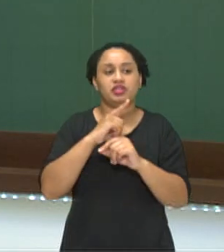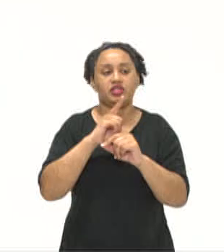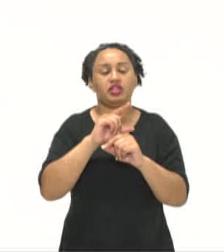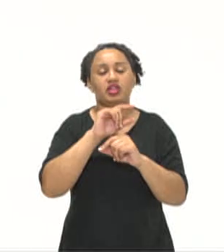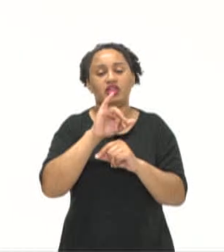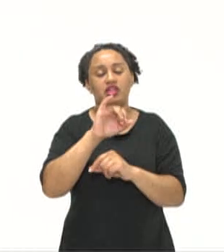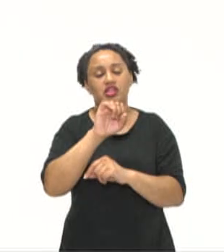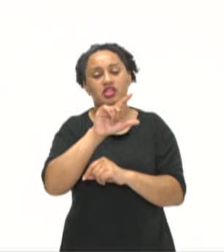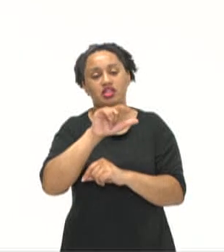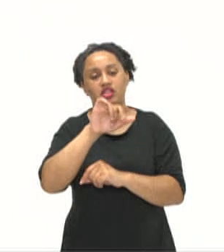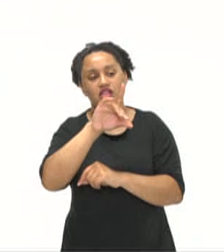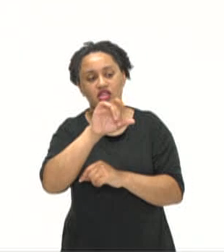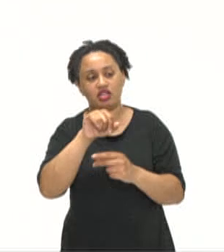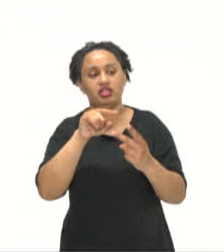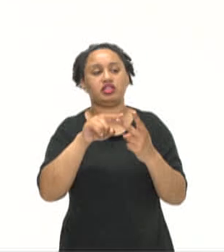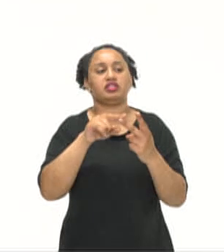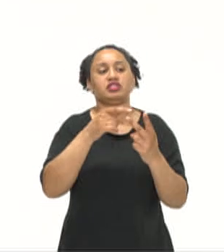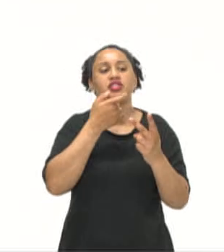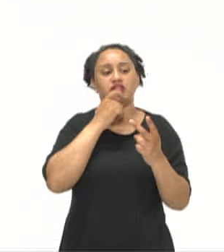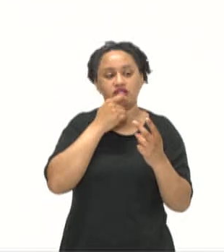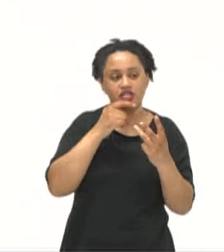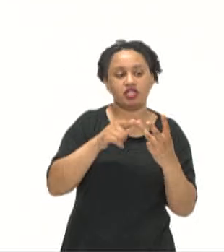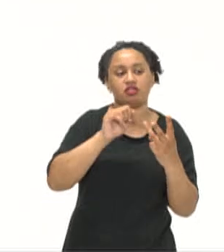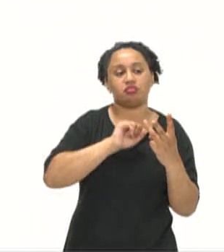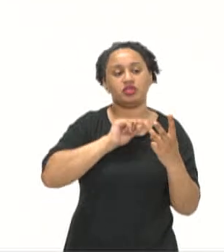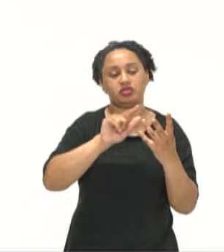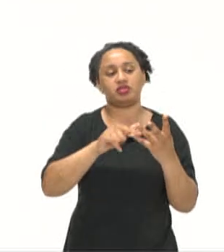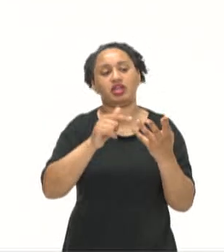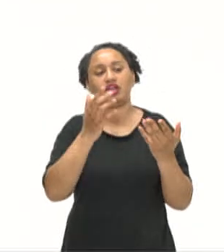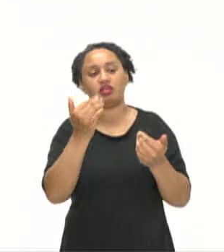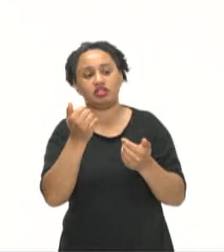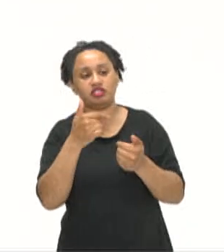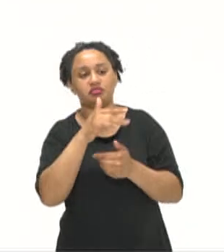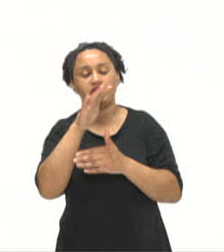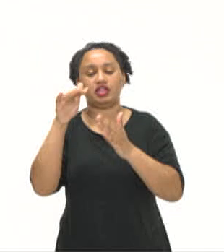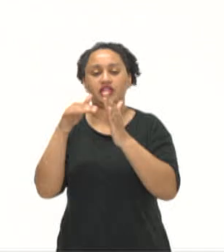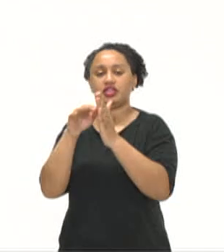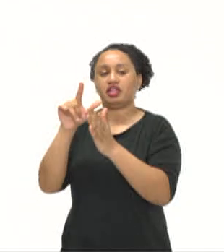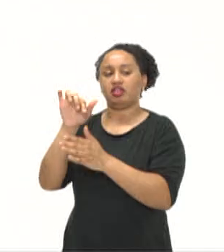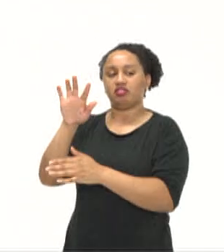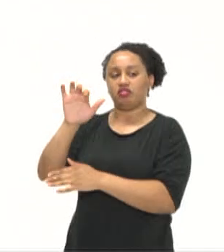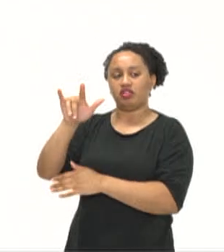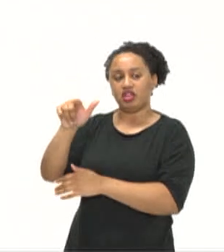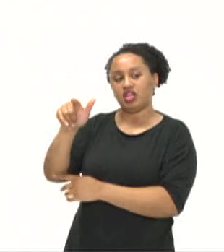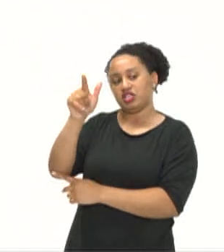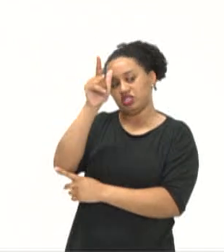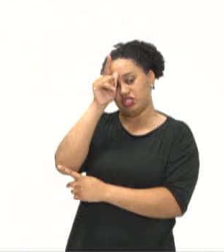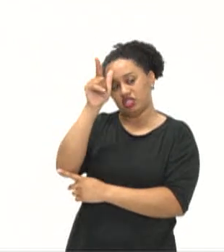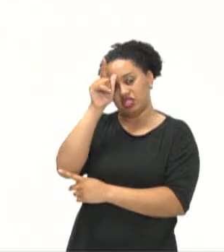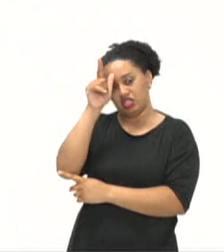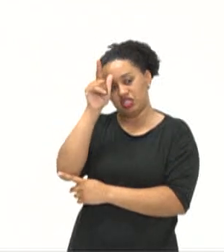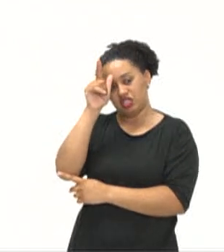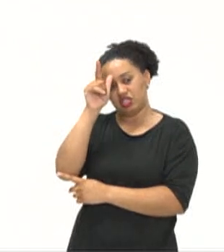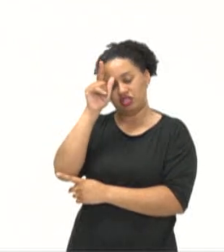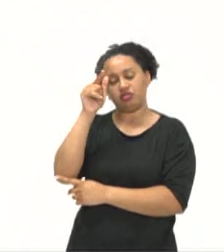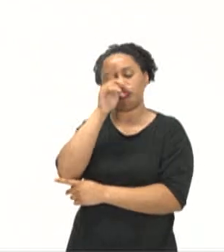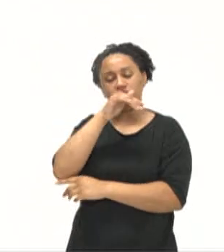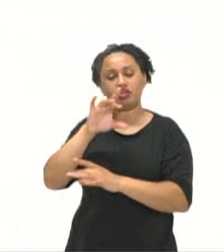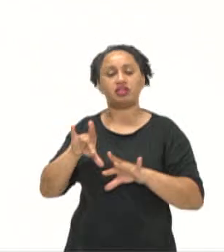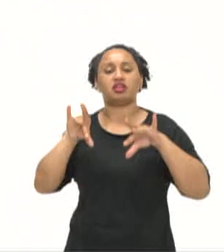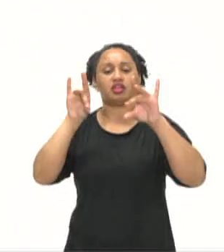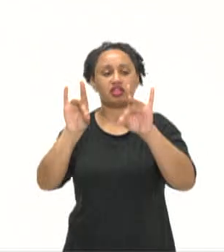desde Islândia, Reino Unido, Portugal, Espanha, chegando até Finlândia, Alemanha, Áustria, Itália